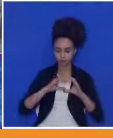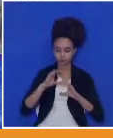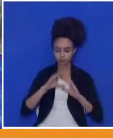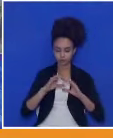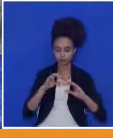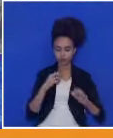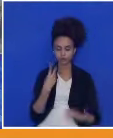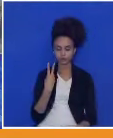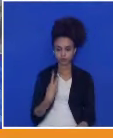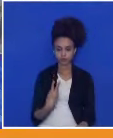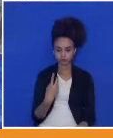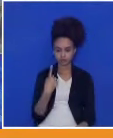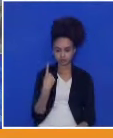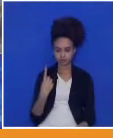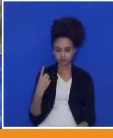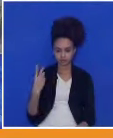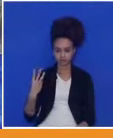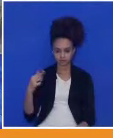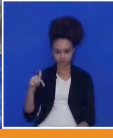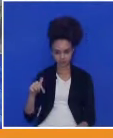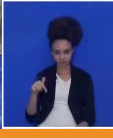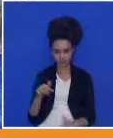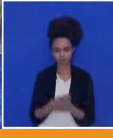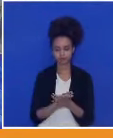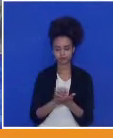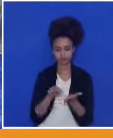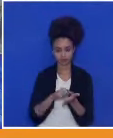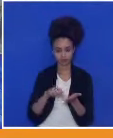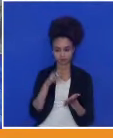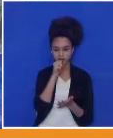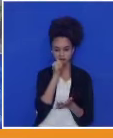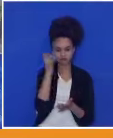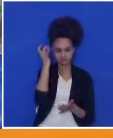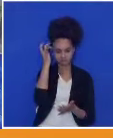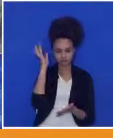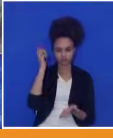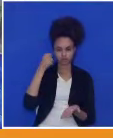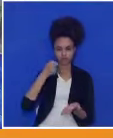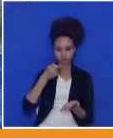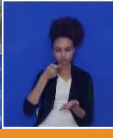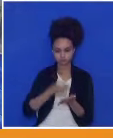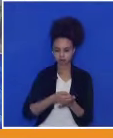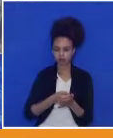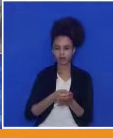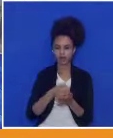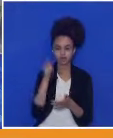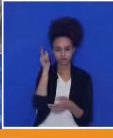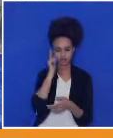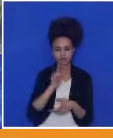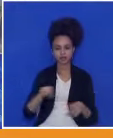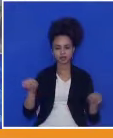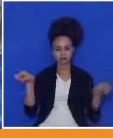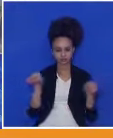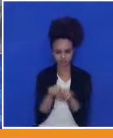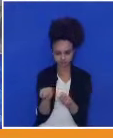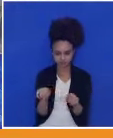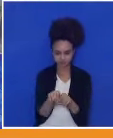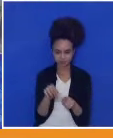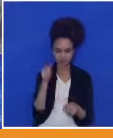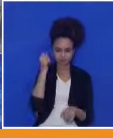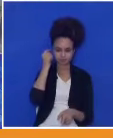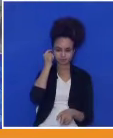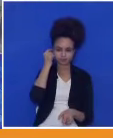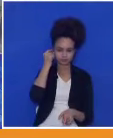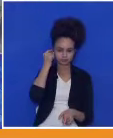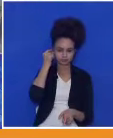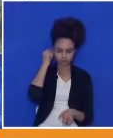2137. Na Lotomania é fácil de jogar e de ganhar também. Vamos mostrar como vai funcionar esse sorteio da Lotomania.